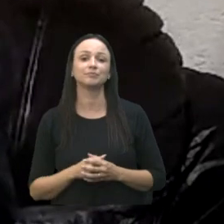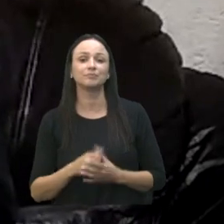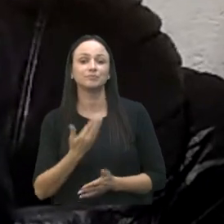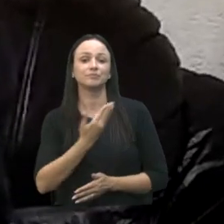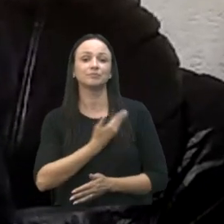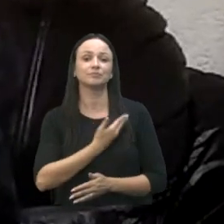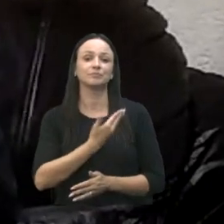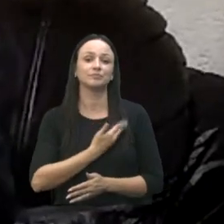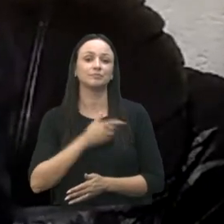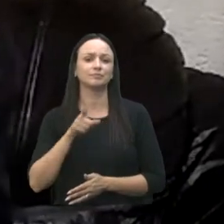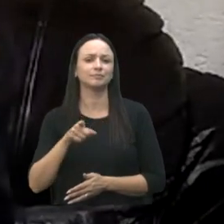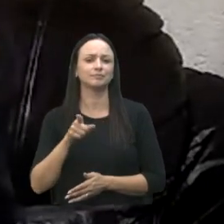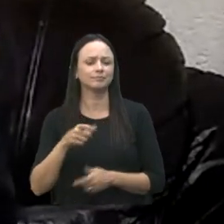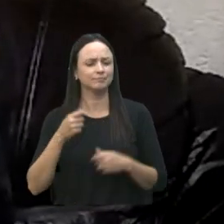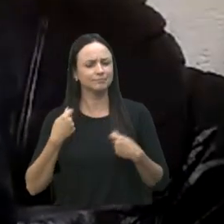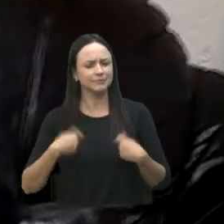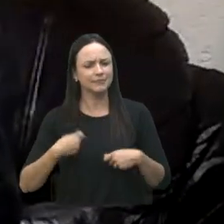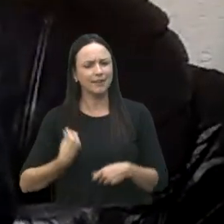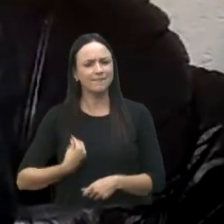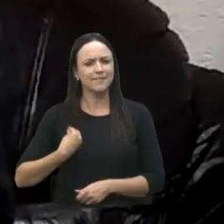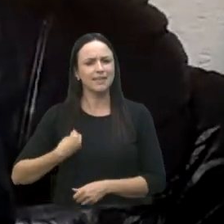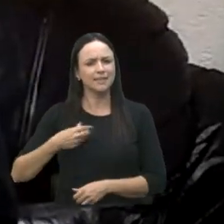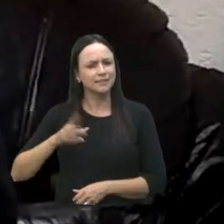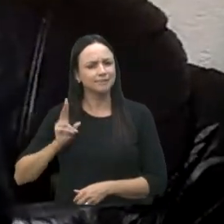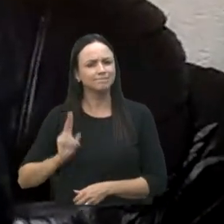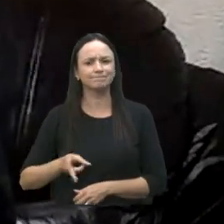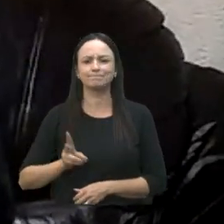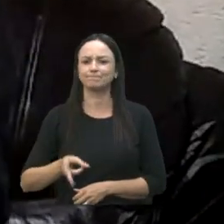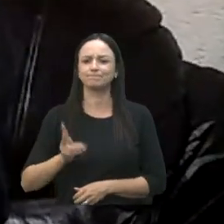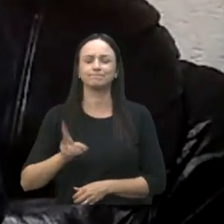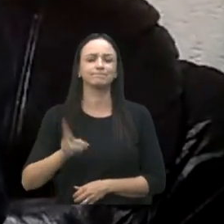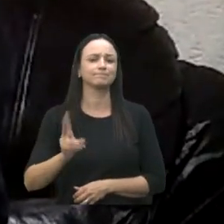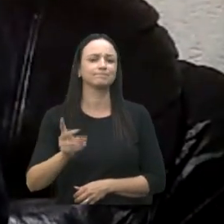Amigo tem que ser pra vida inteira.